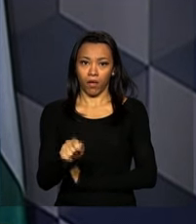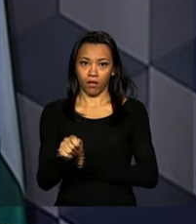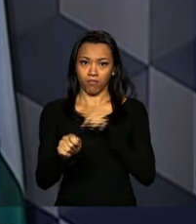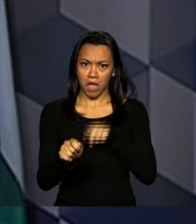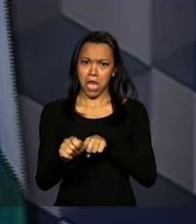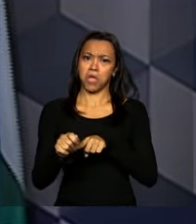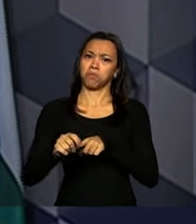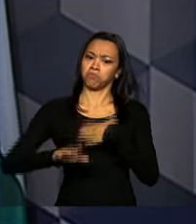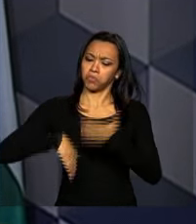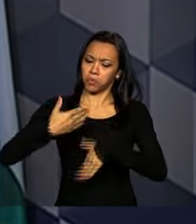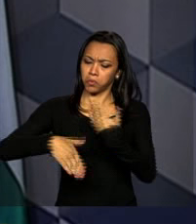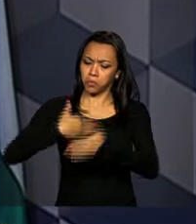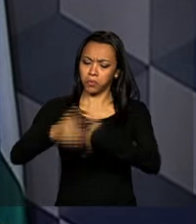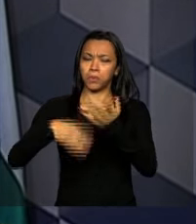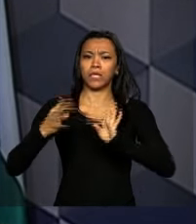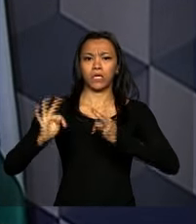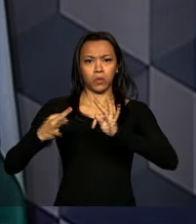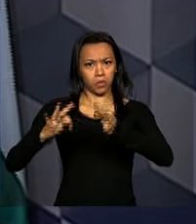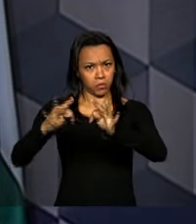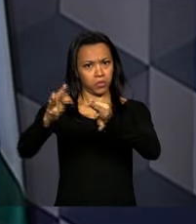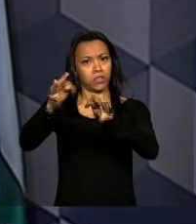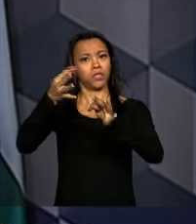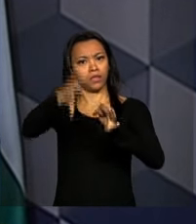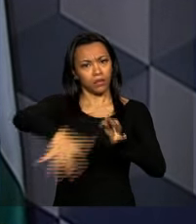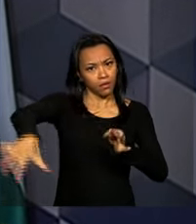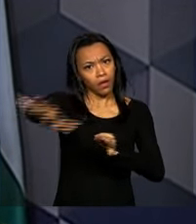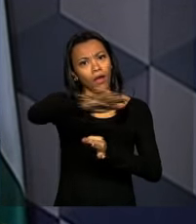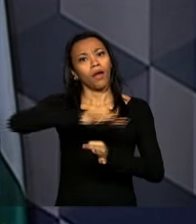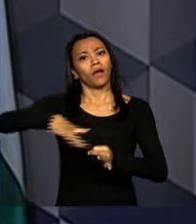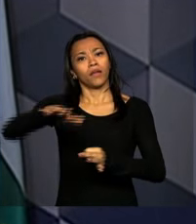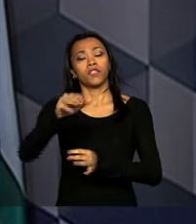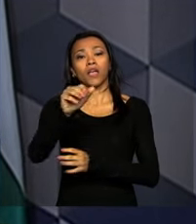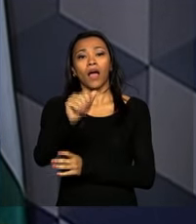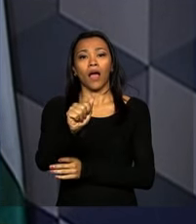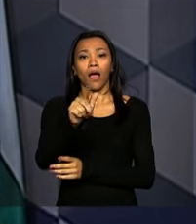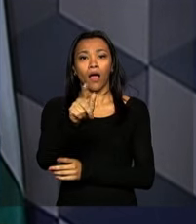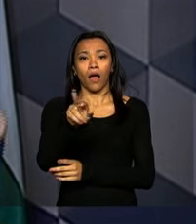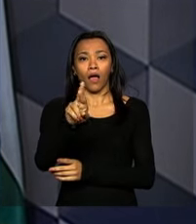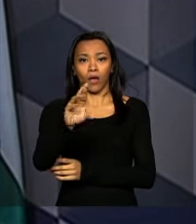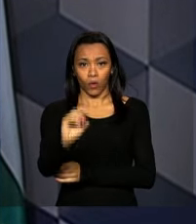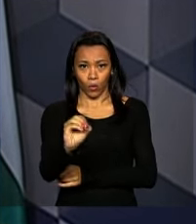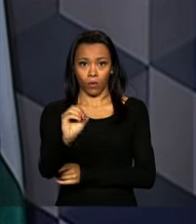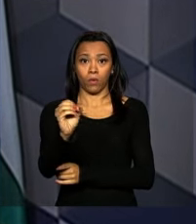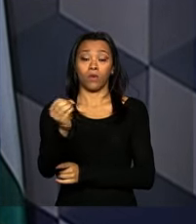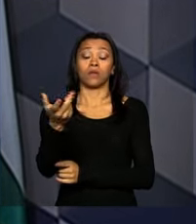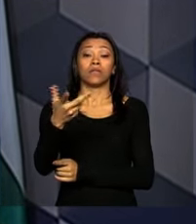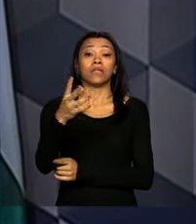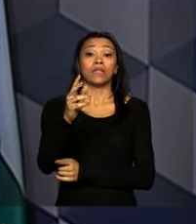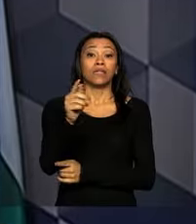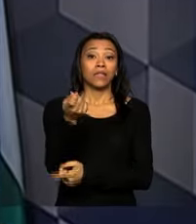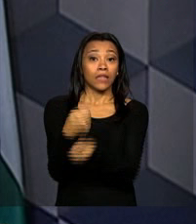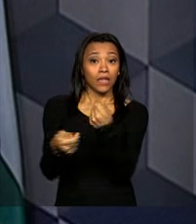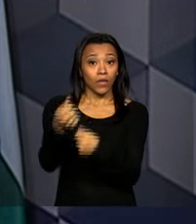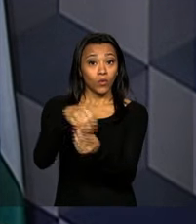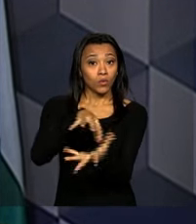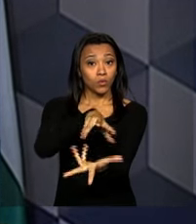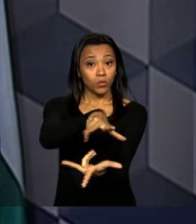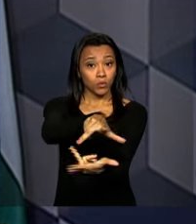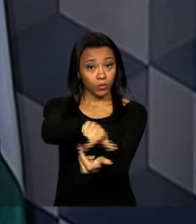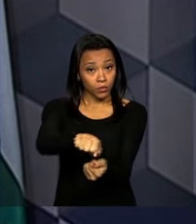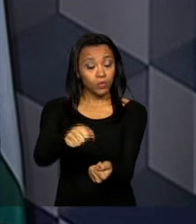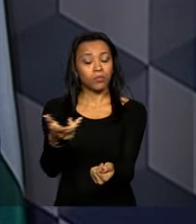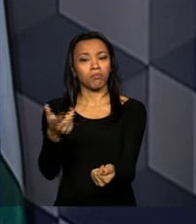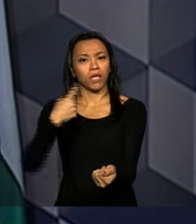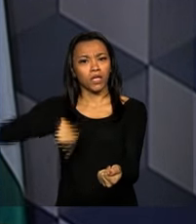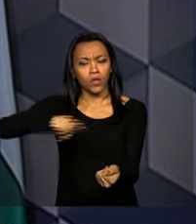maiores tecnologias em agronegócio do mundo e conseguiu fazer com que a nossa produtividade no